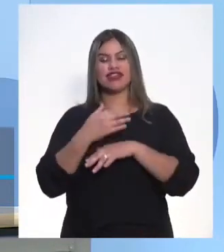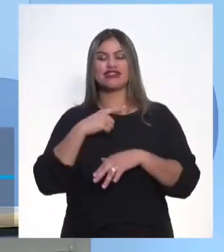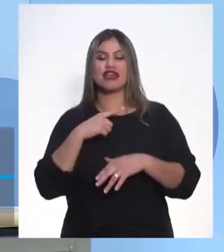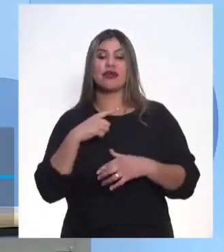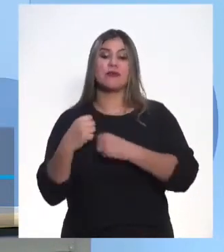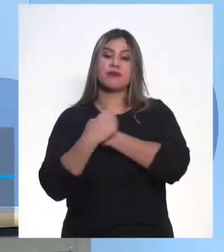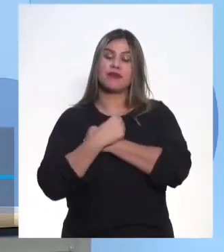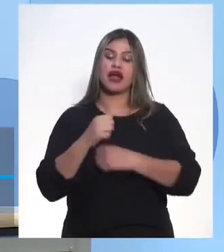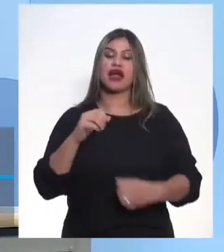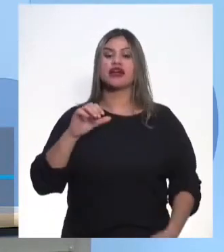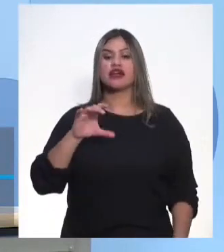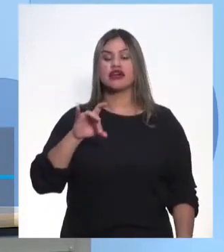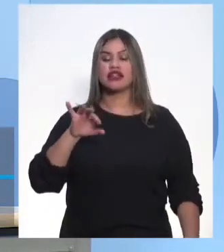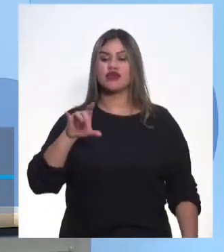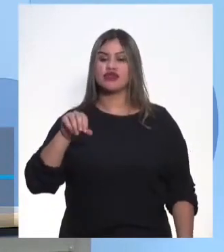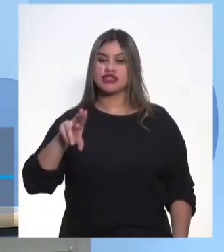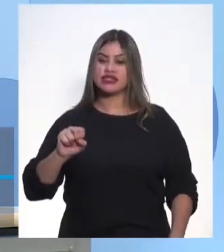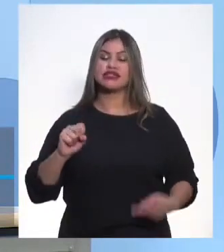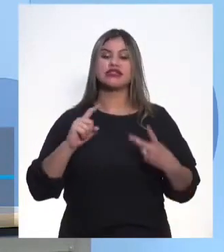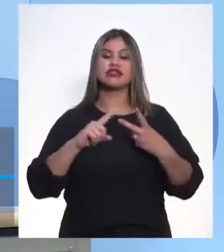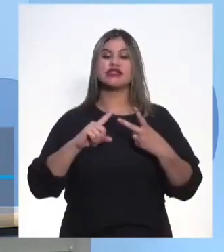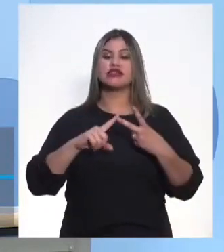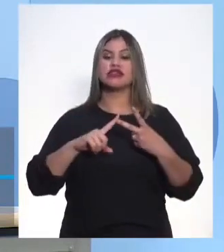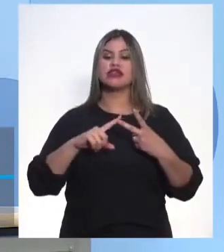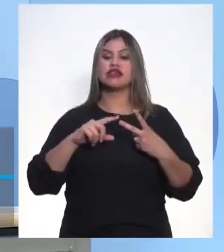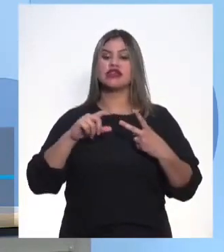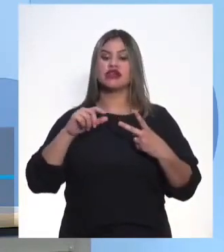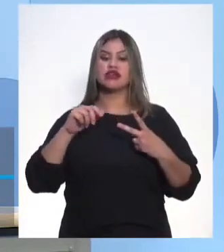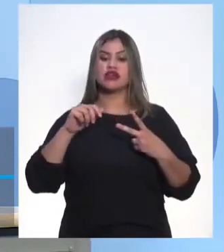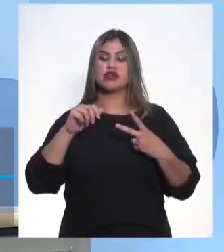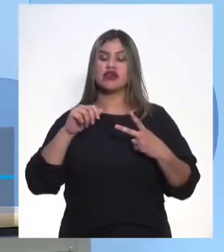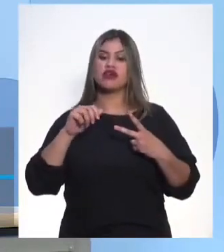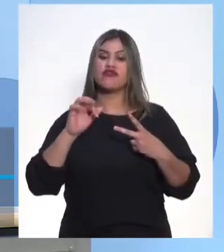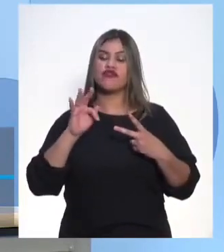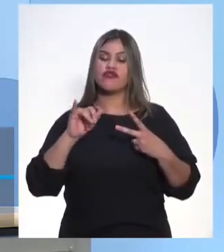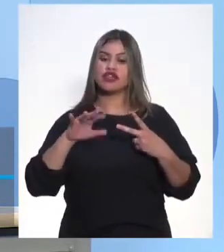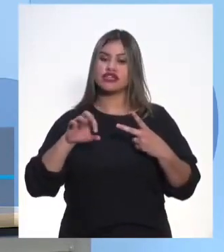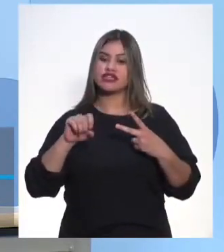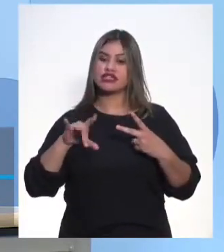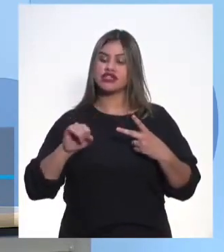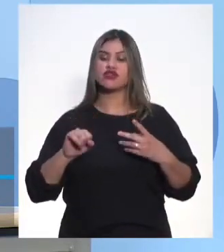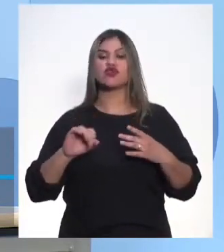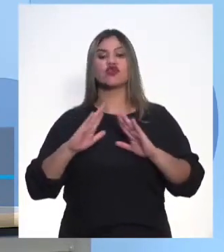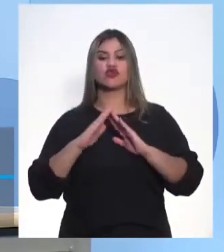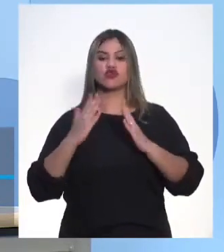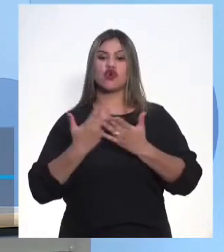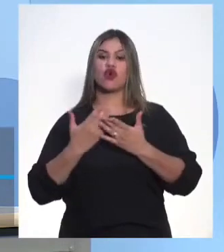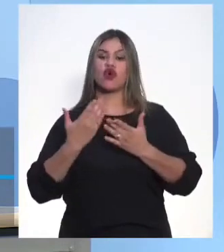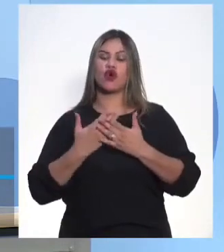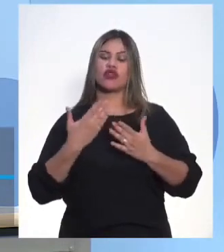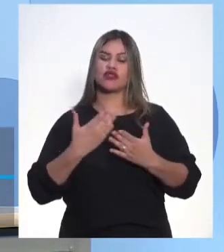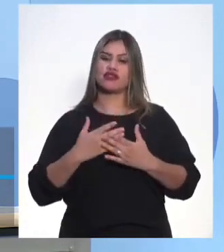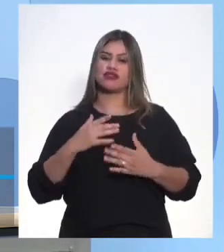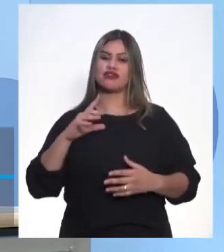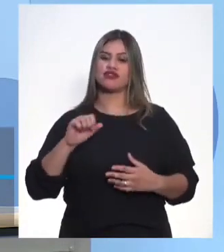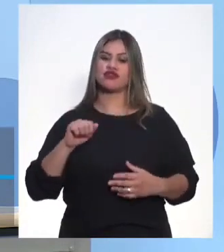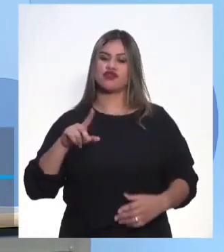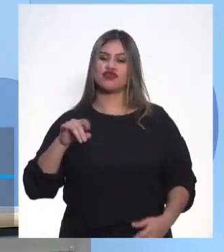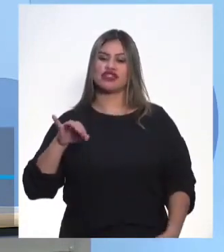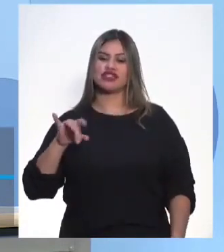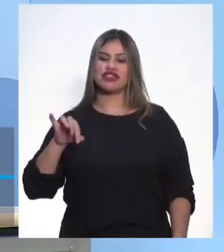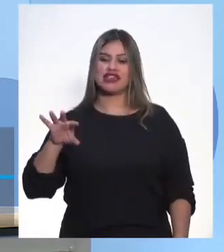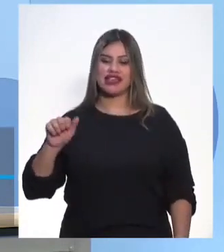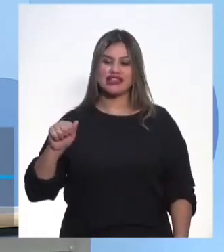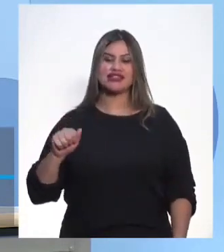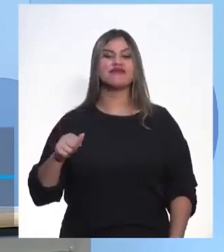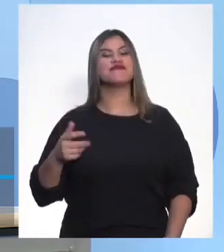Escola Tarsila do Amaral, e para o professor Francisco, Antonieta Ferrarsi, que nos prestigiou aqui com a sua